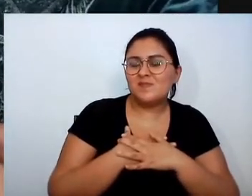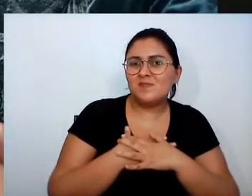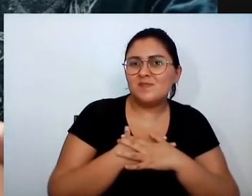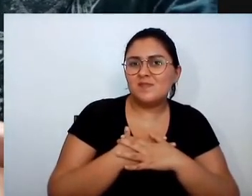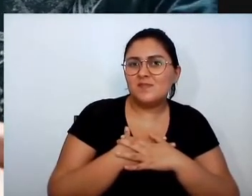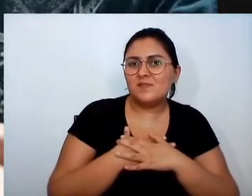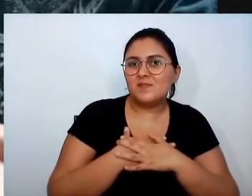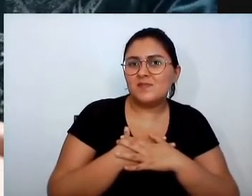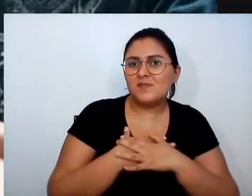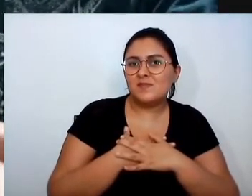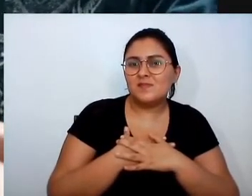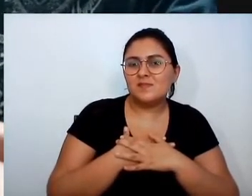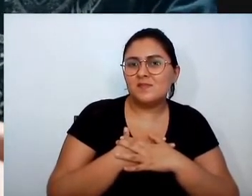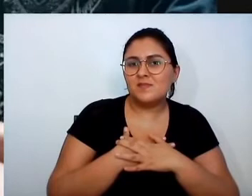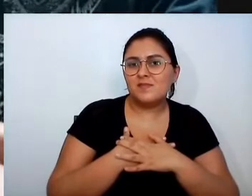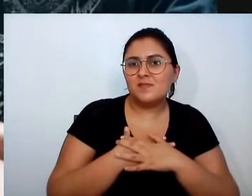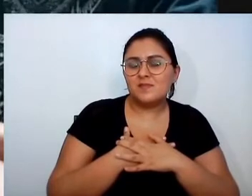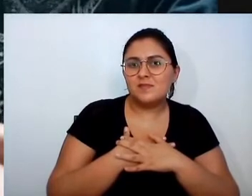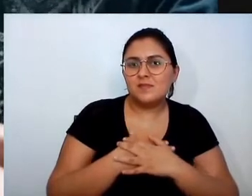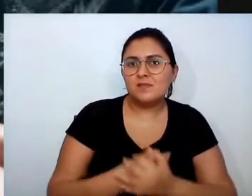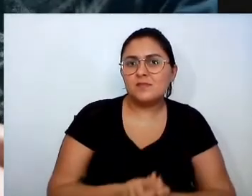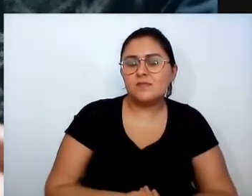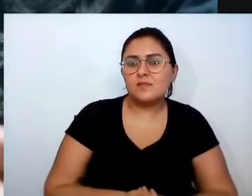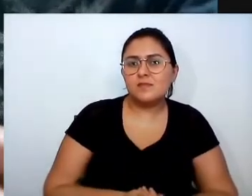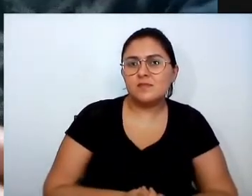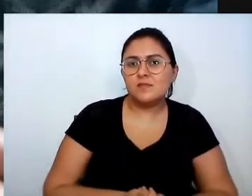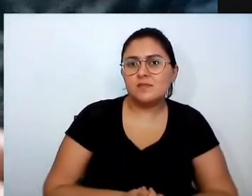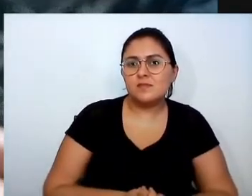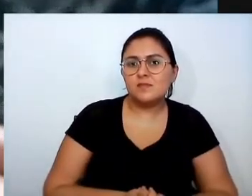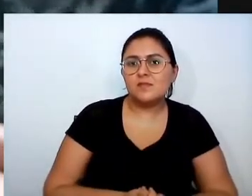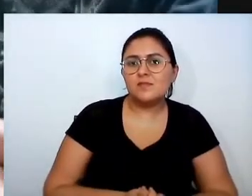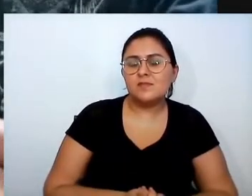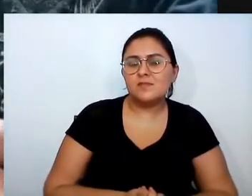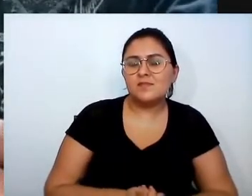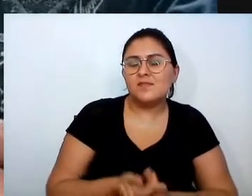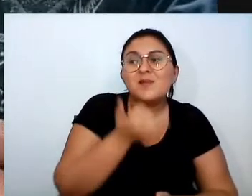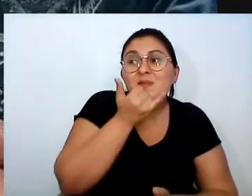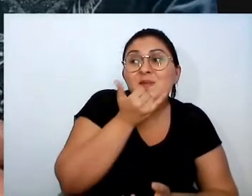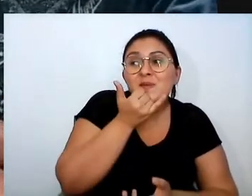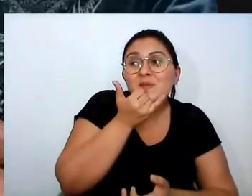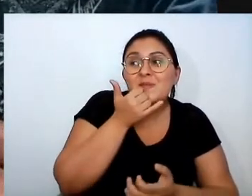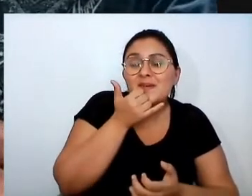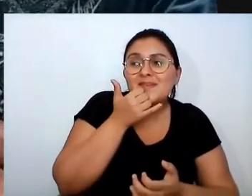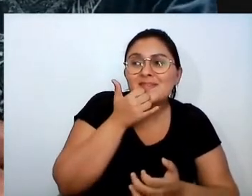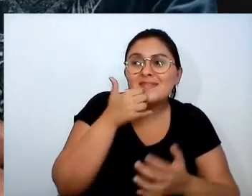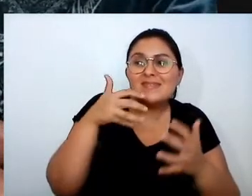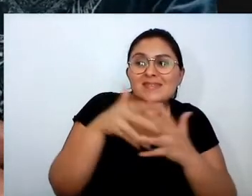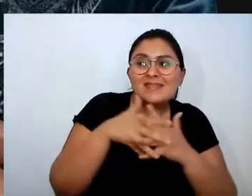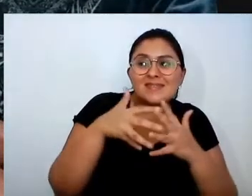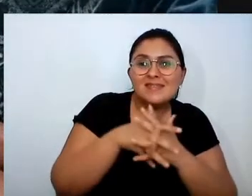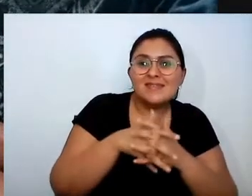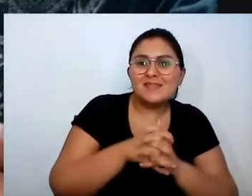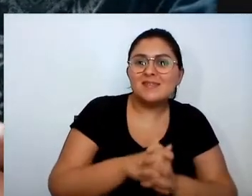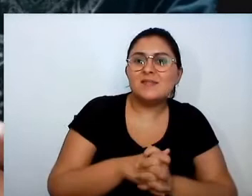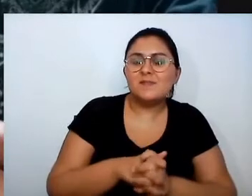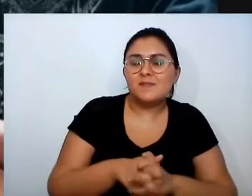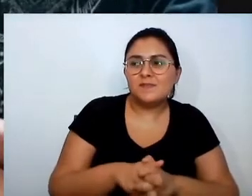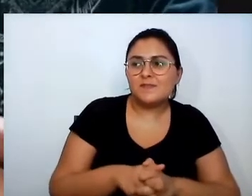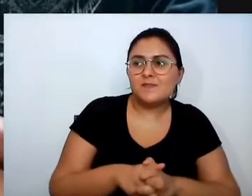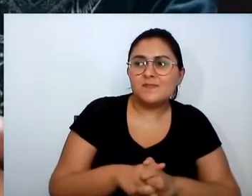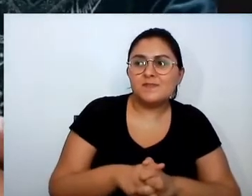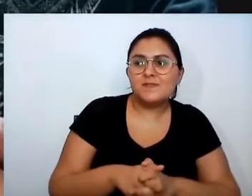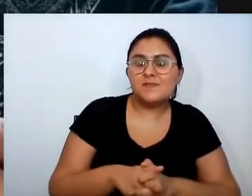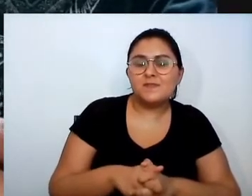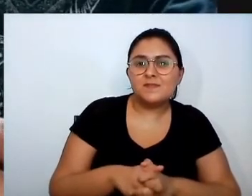aí pensando junto com o pessoal, Eu me Porque, sinto. na verdade... Sim, não posso falar, desculpa. Não, termina